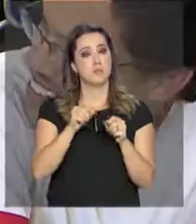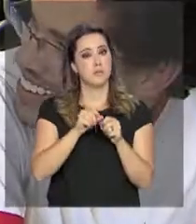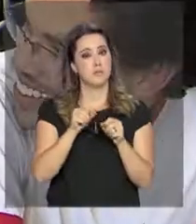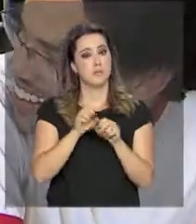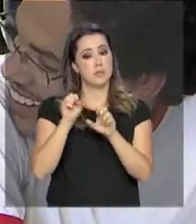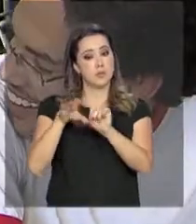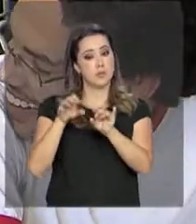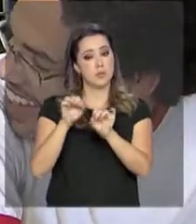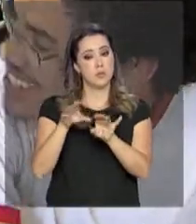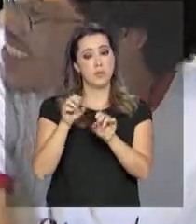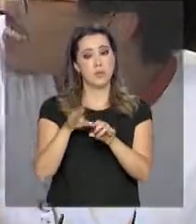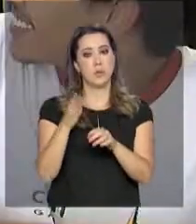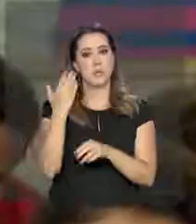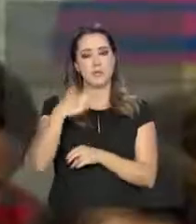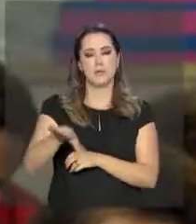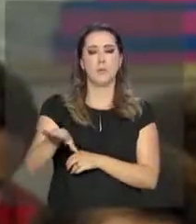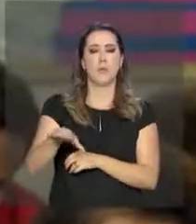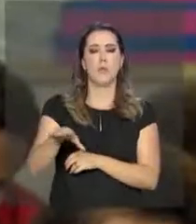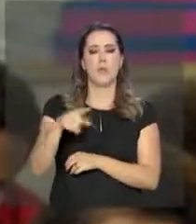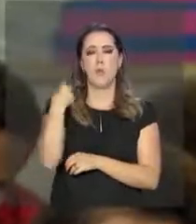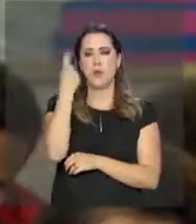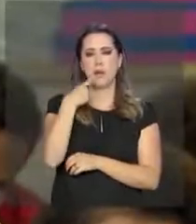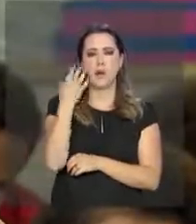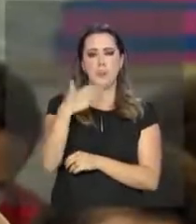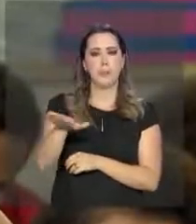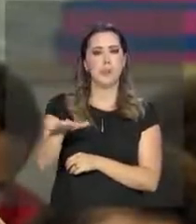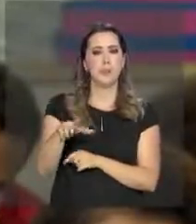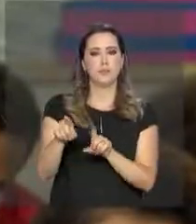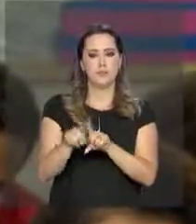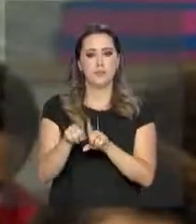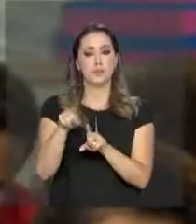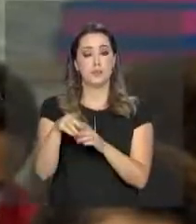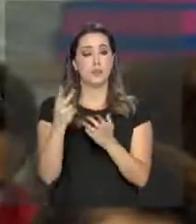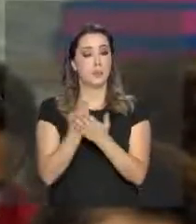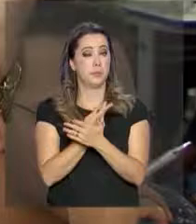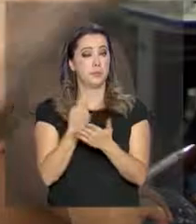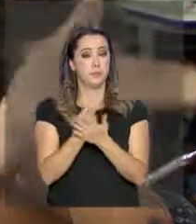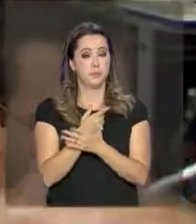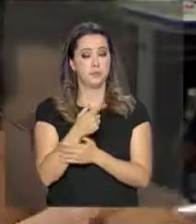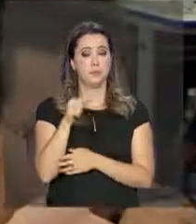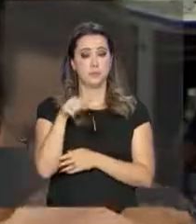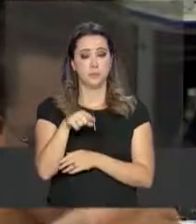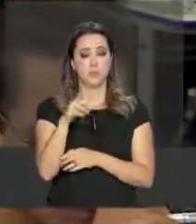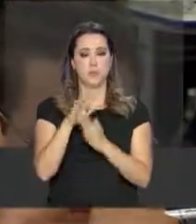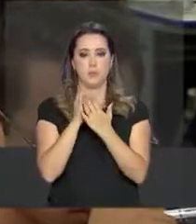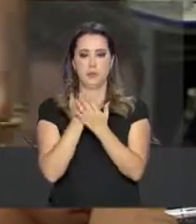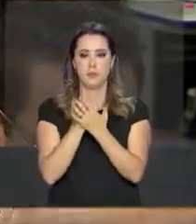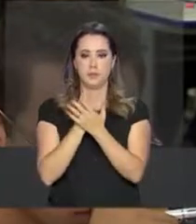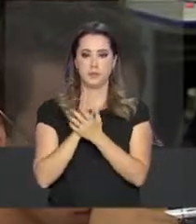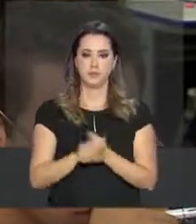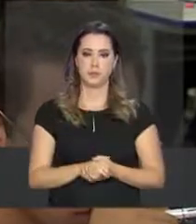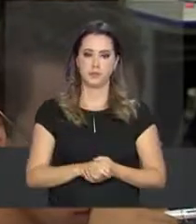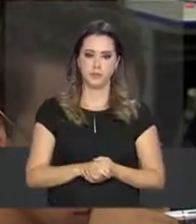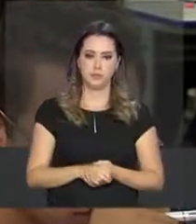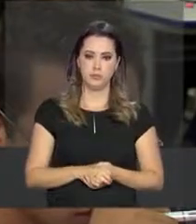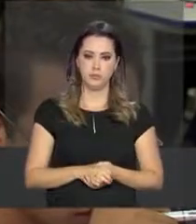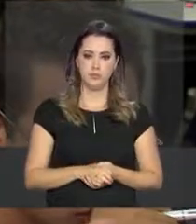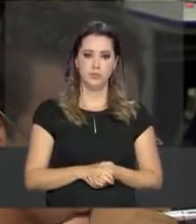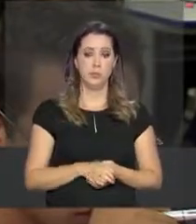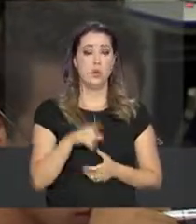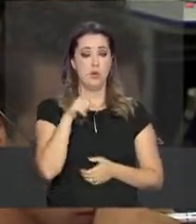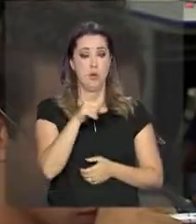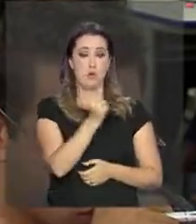em período parcial uma situação que já ocorre na escola do gama o fato de dificultar o dia inteiro na escola